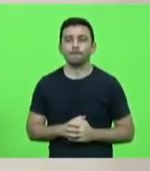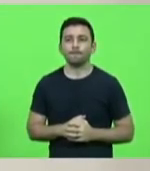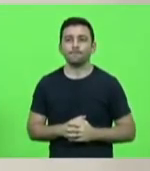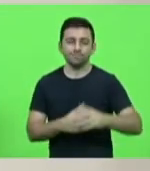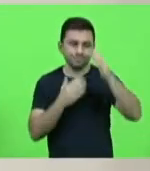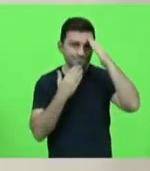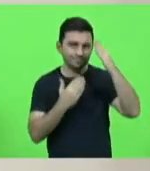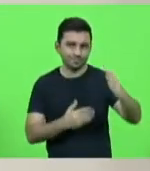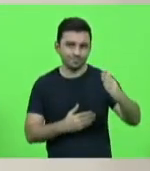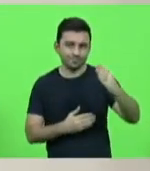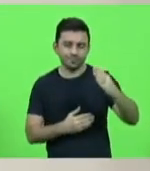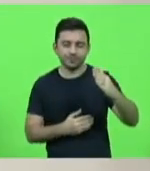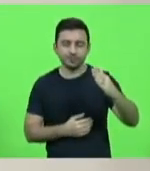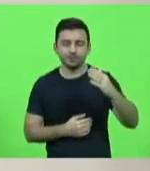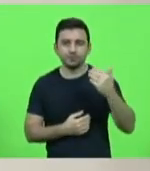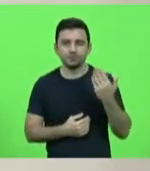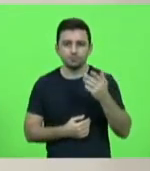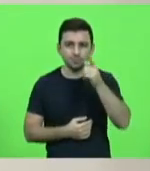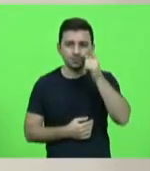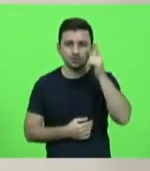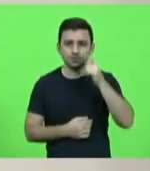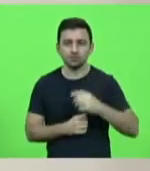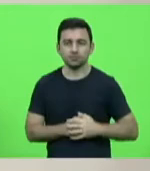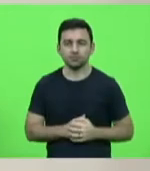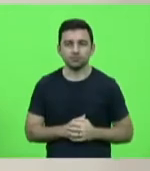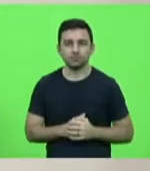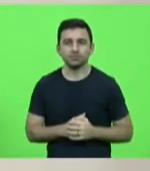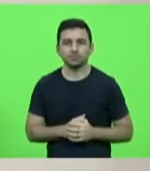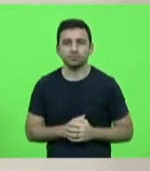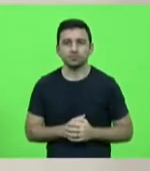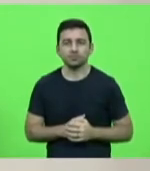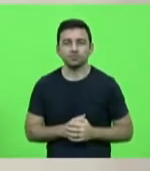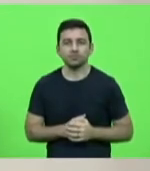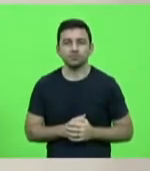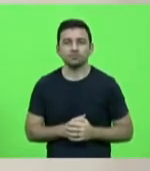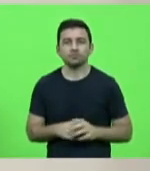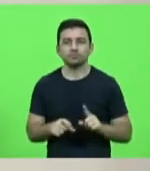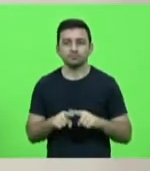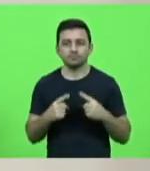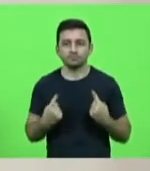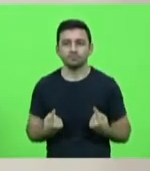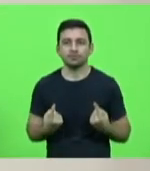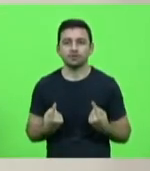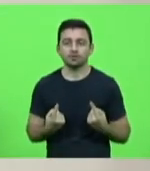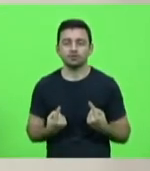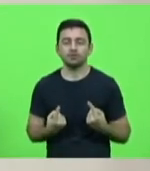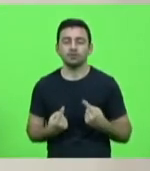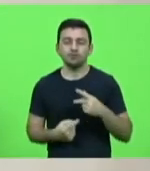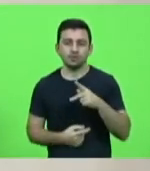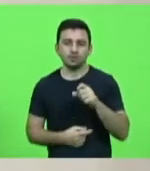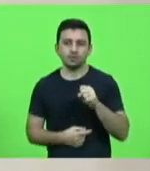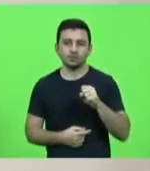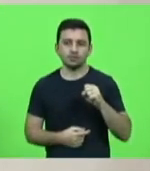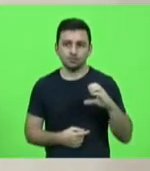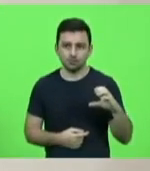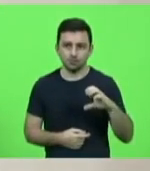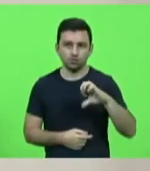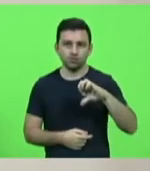deputado Maurício. Bloco PSD-PSC, por 9 minutos.